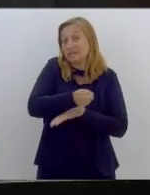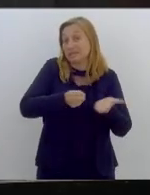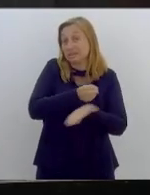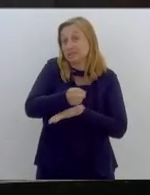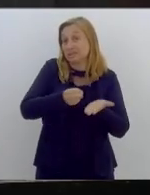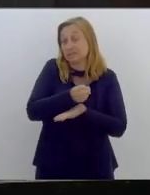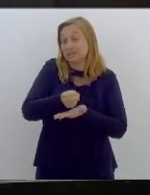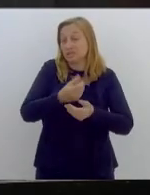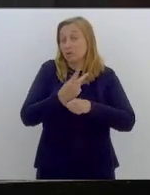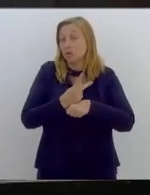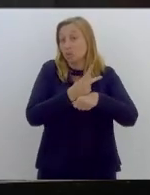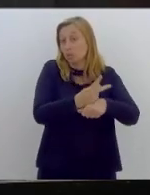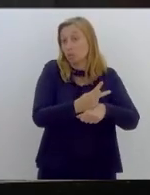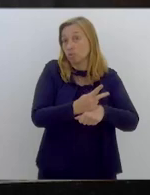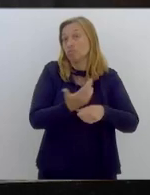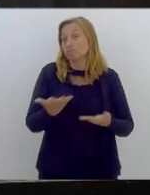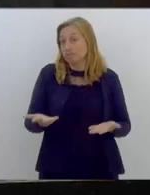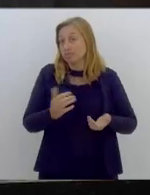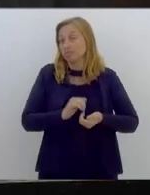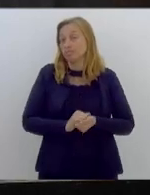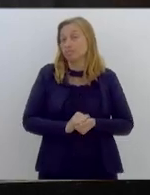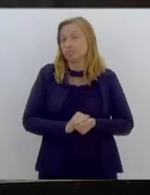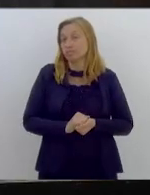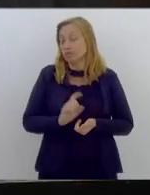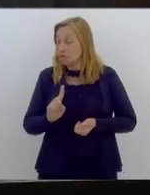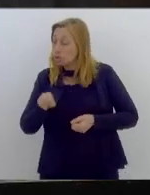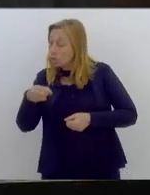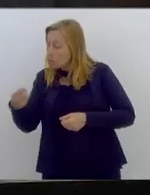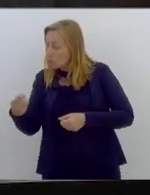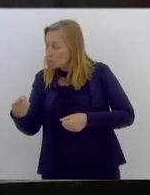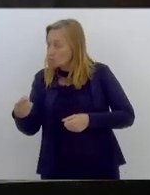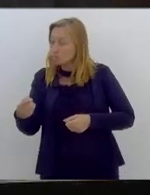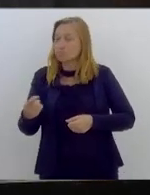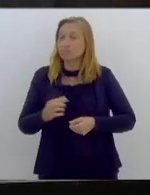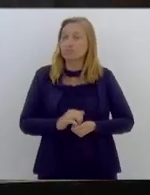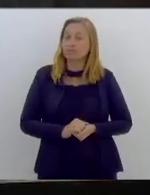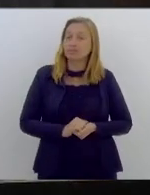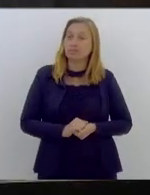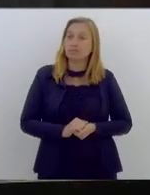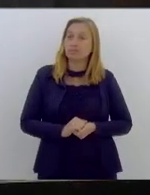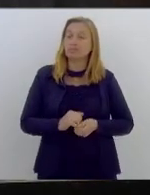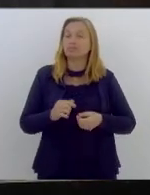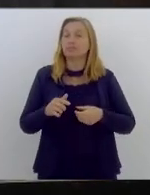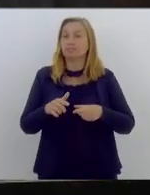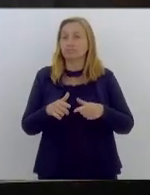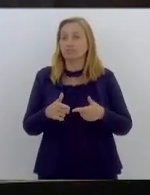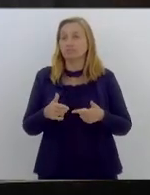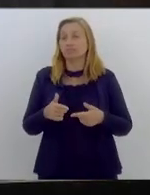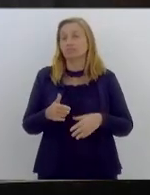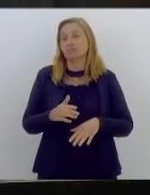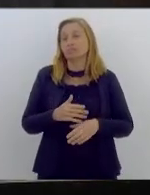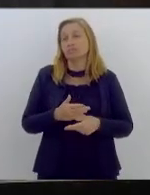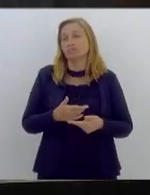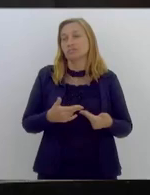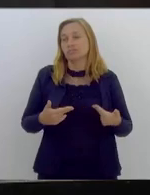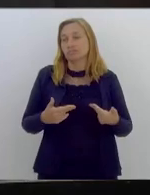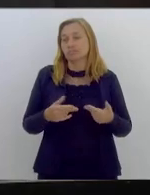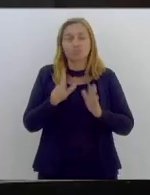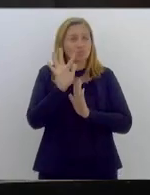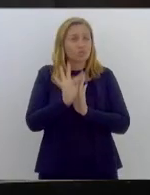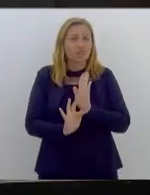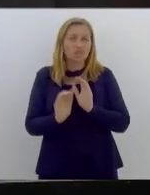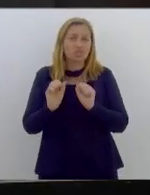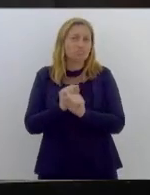as gratificações e demais benefícios incidentes. O texto é